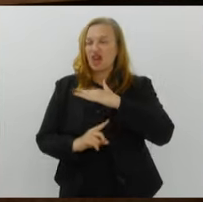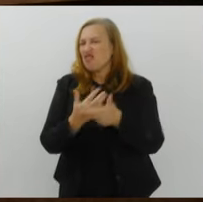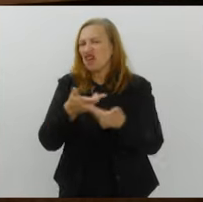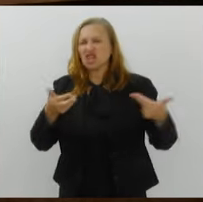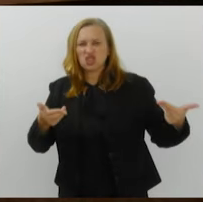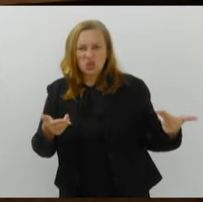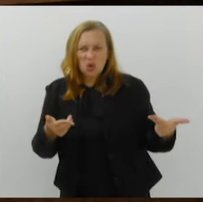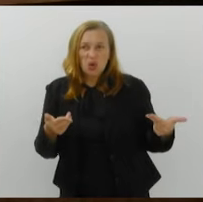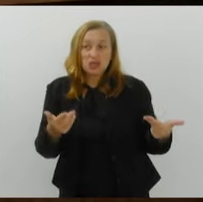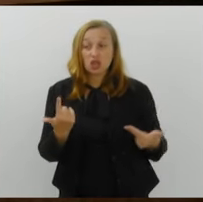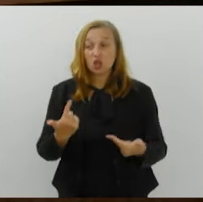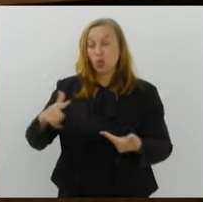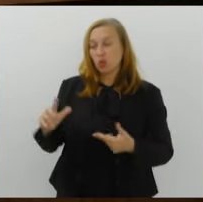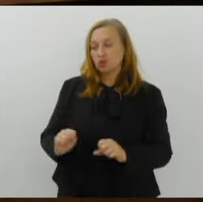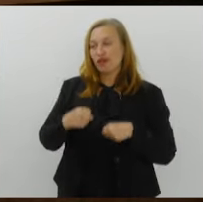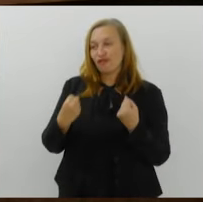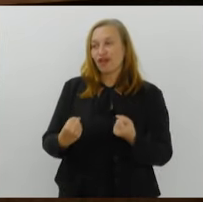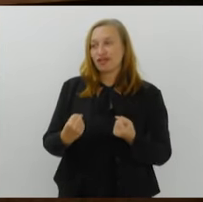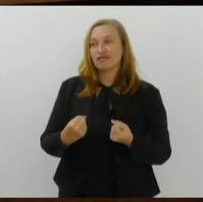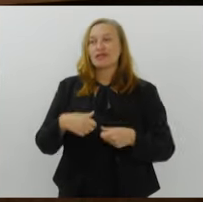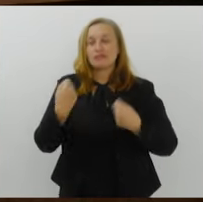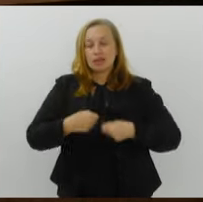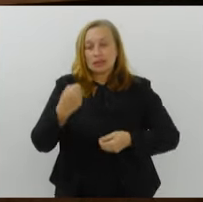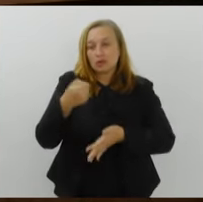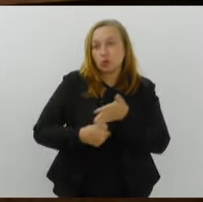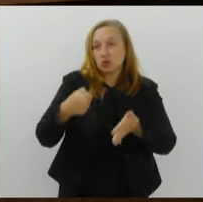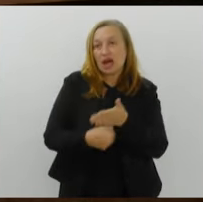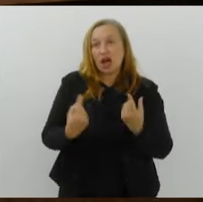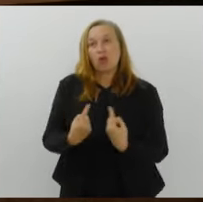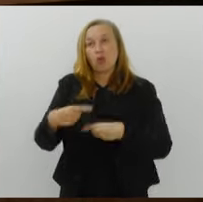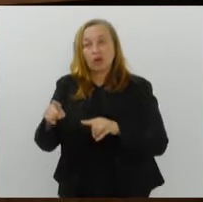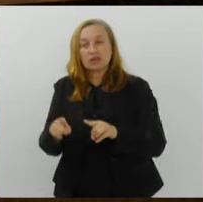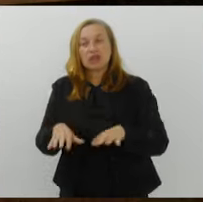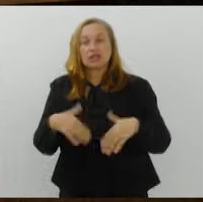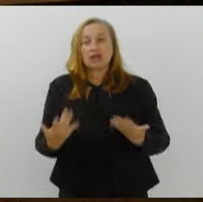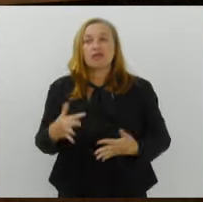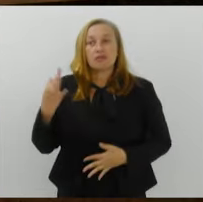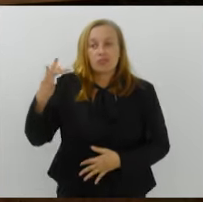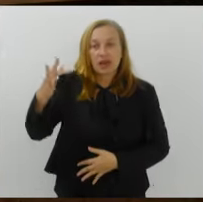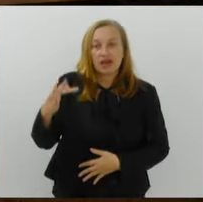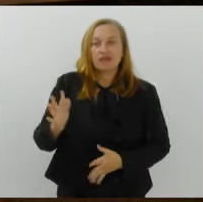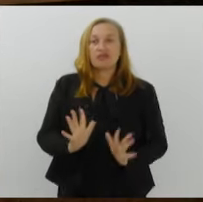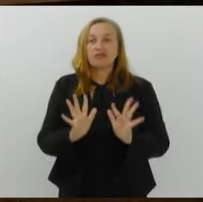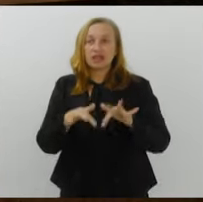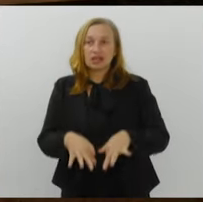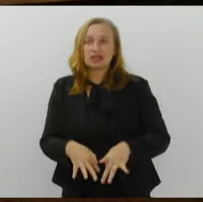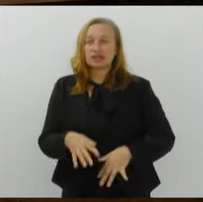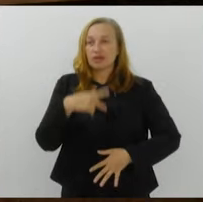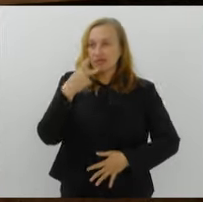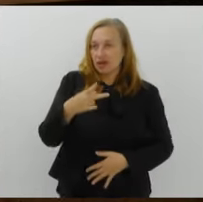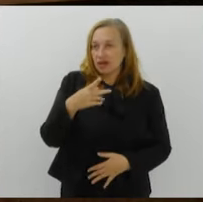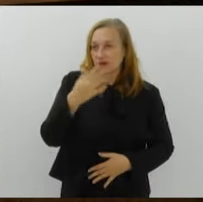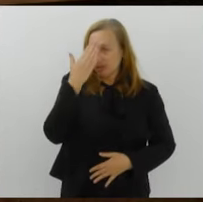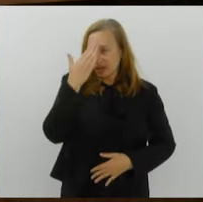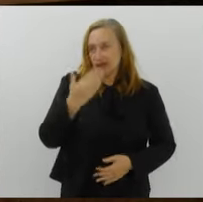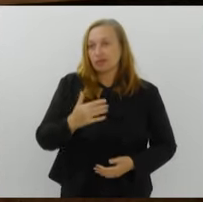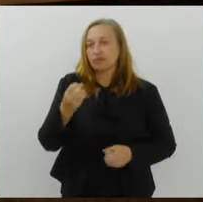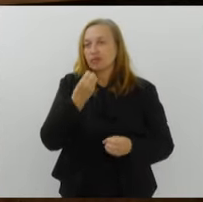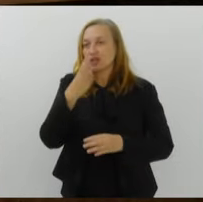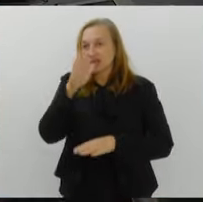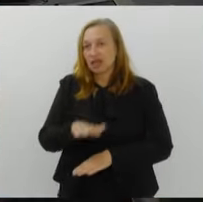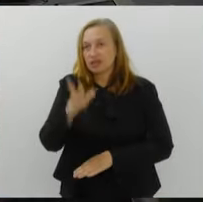coisas que o outro lado defende que a gente tem que batalhar contra. Então, só sendo muito breve, encerrando meu discurso aí. Boa tarde,